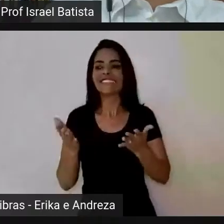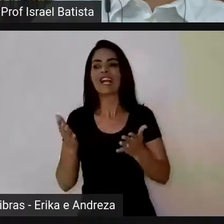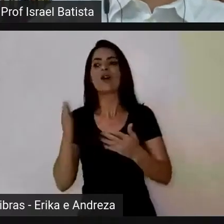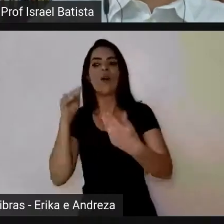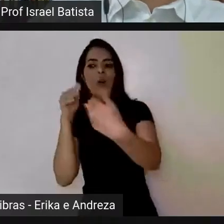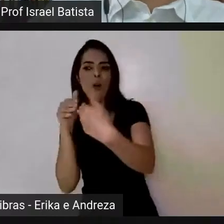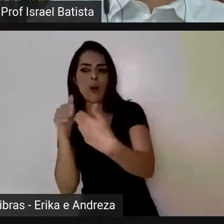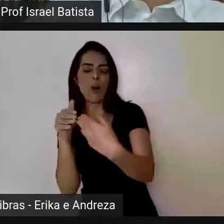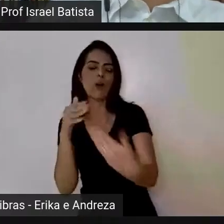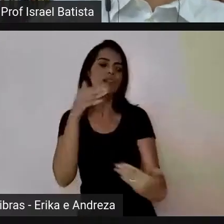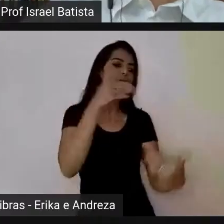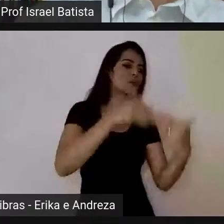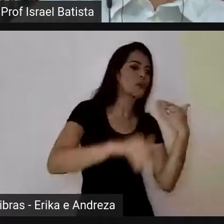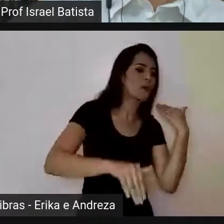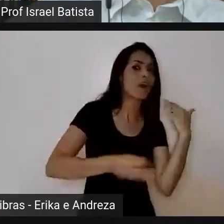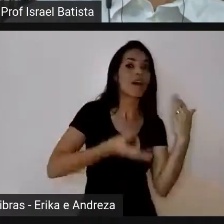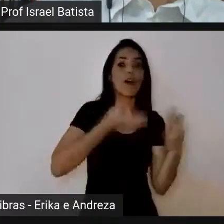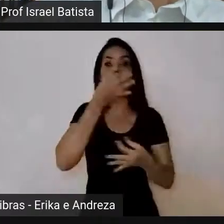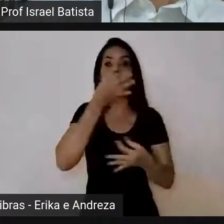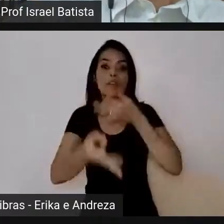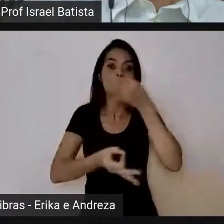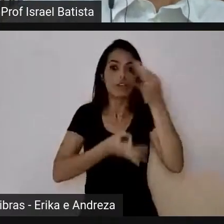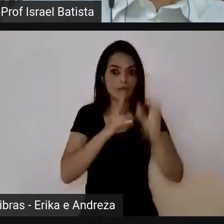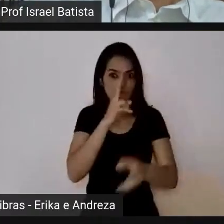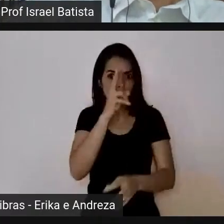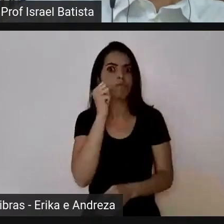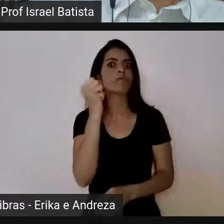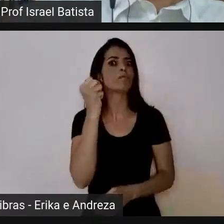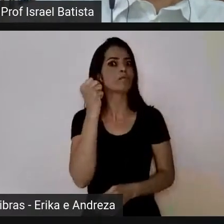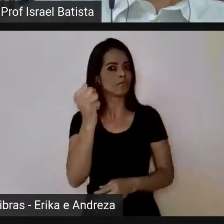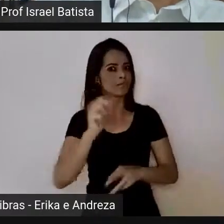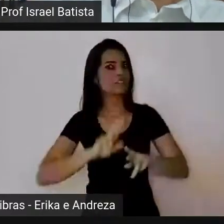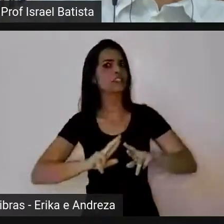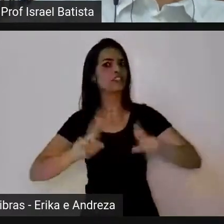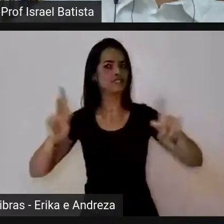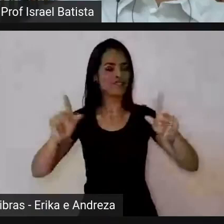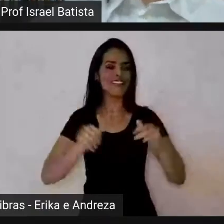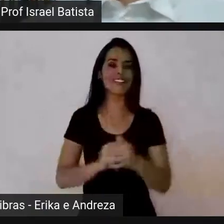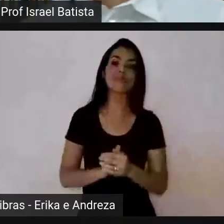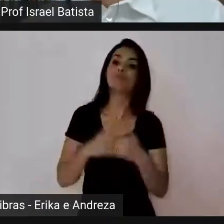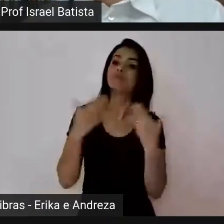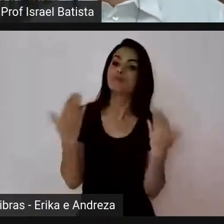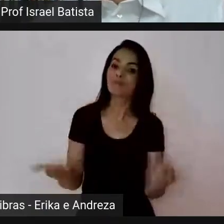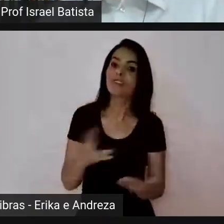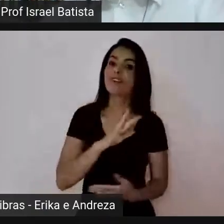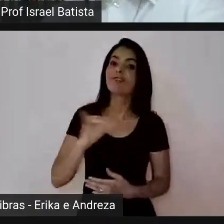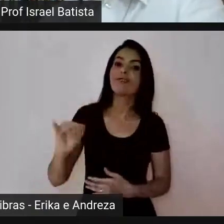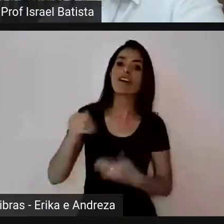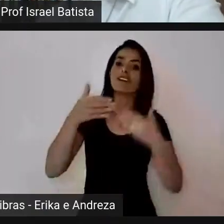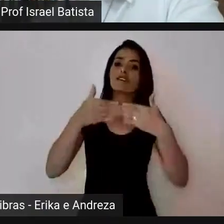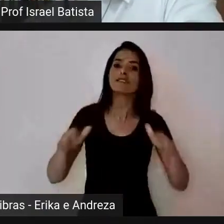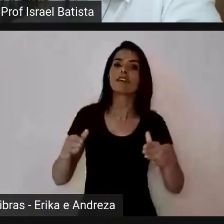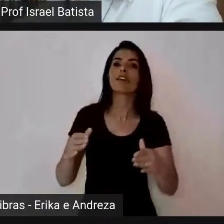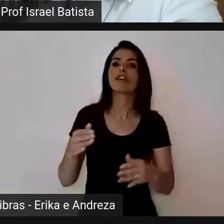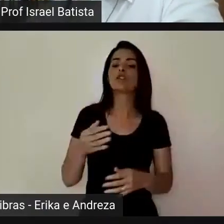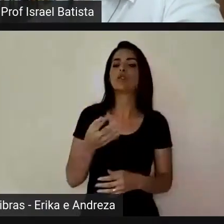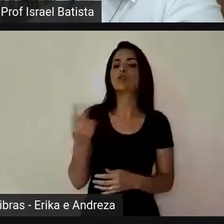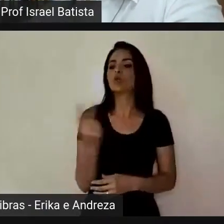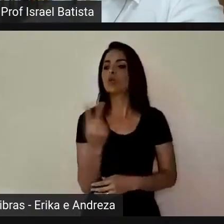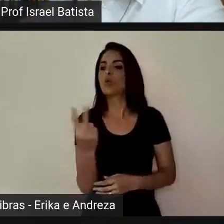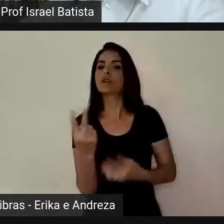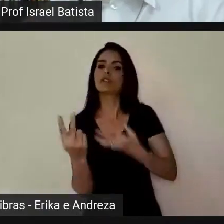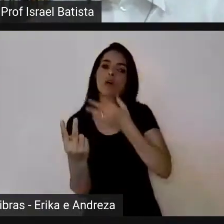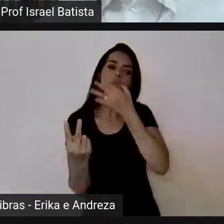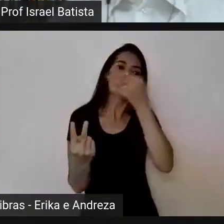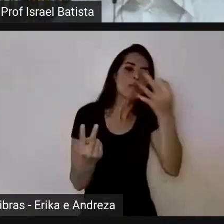desperta opiniões fortes dos espectadores. Aqui a gente, então, vai ouvir os 2 lados da questão para os nossos